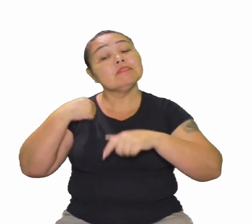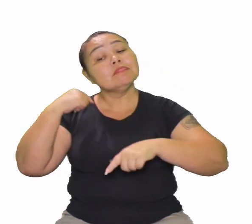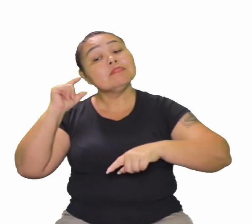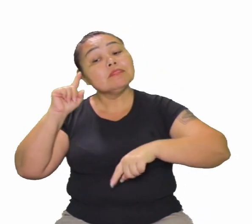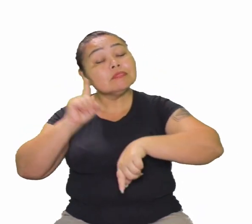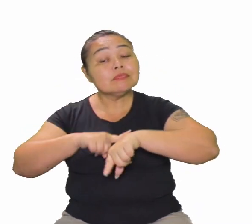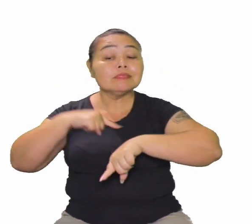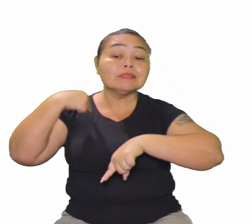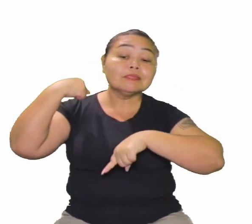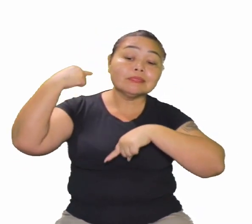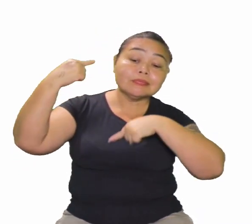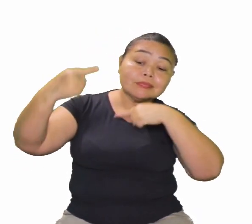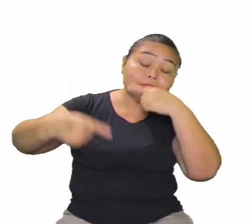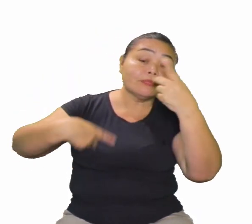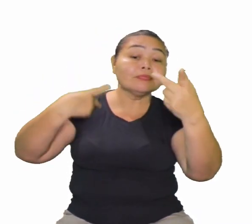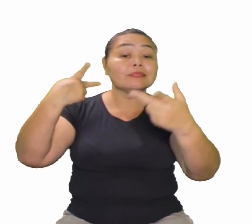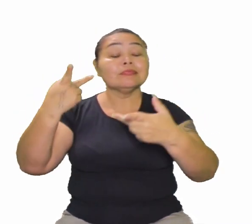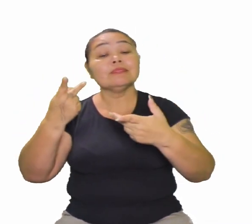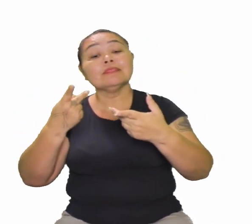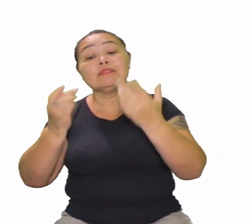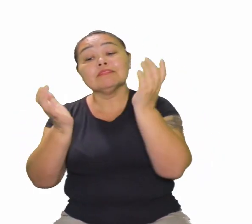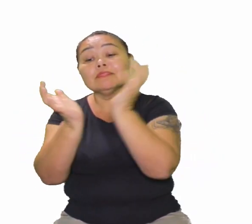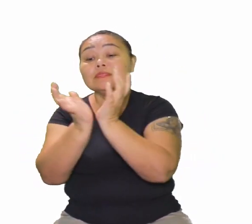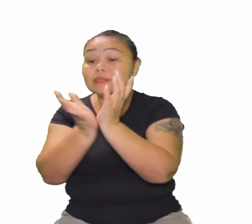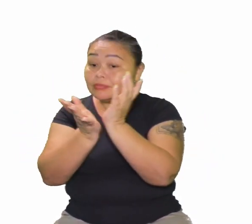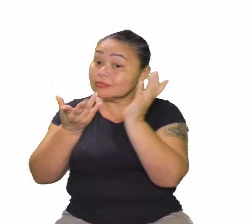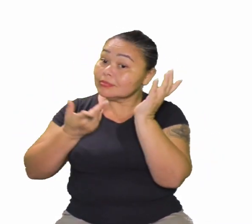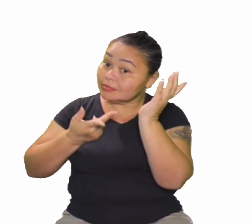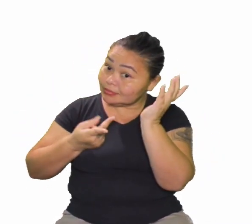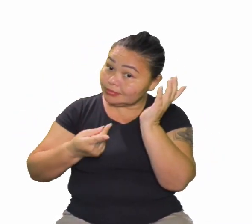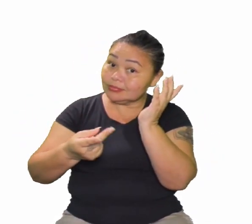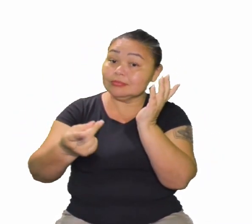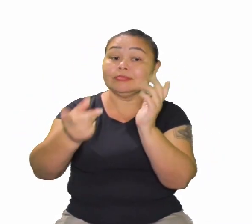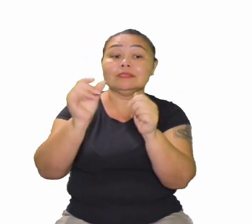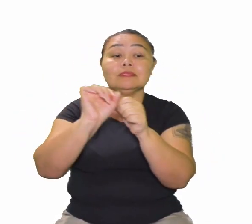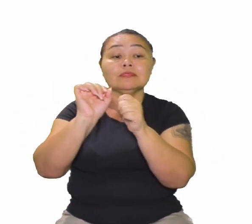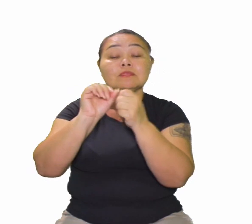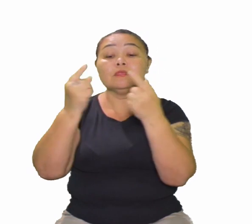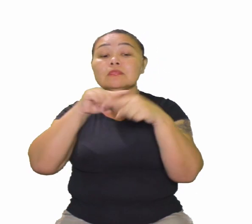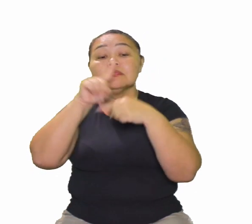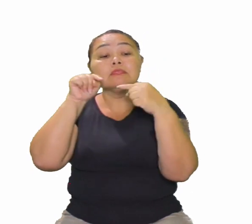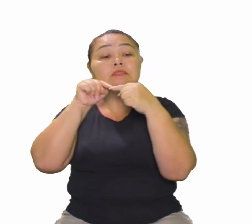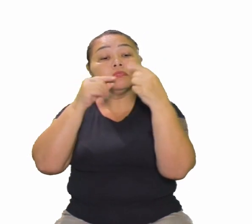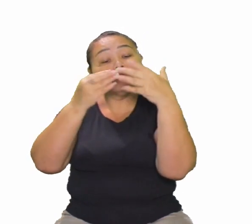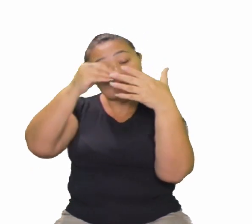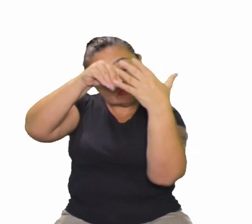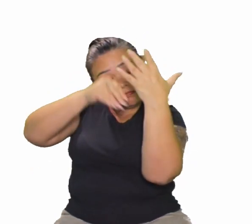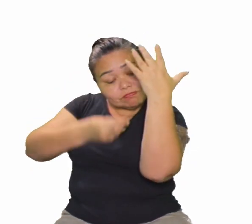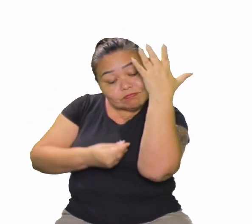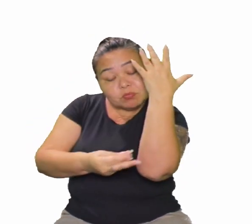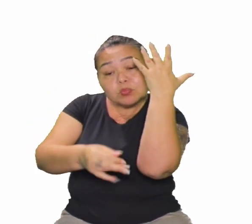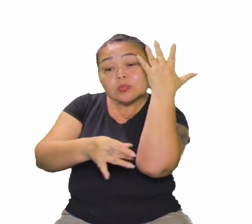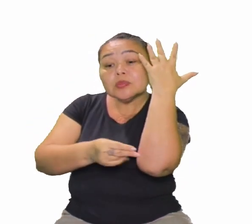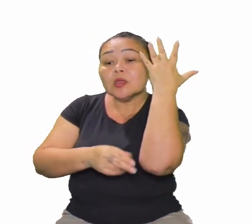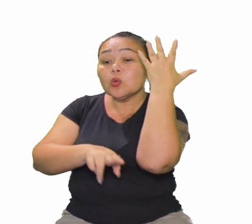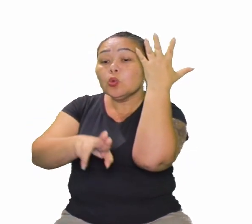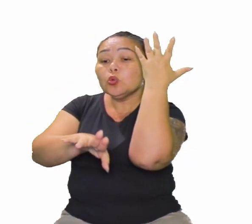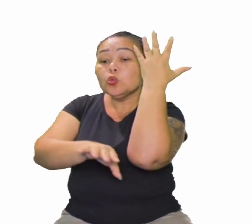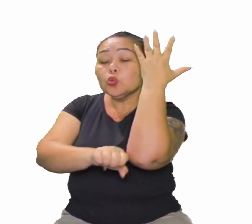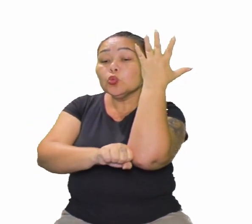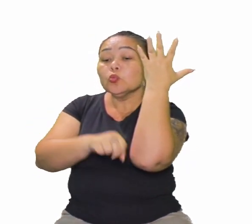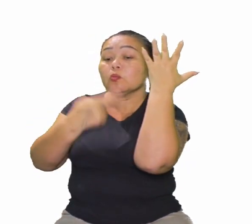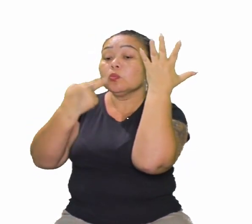periodicamente nas espécies perenes para produzir o material para decomposição no solo, liberação de nutrientes para as demais